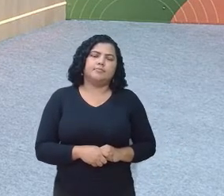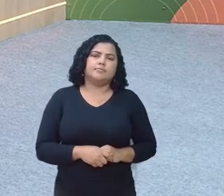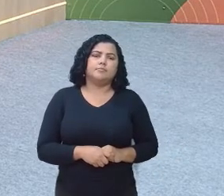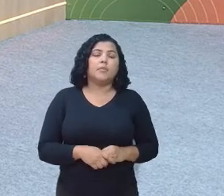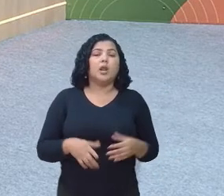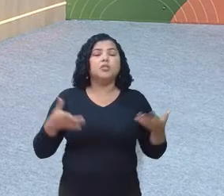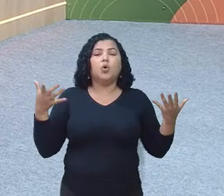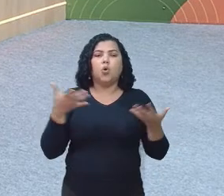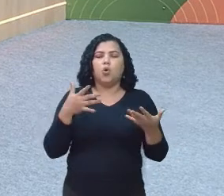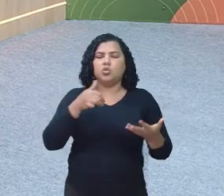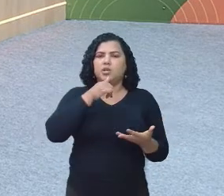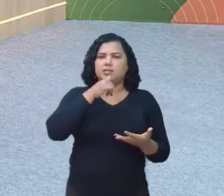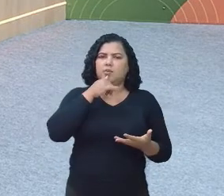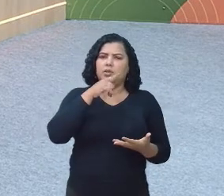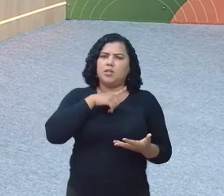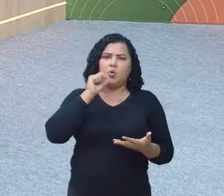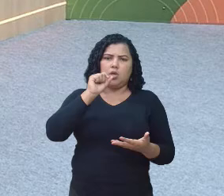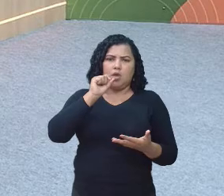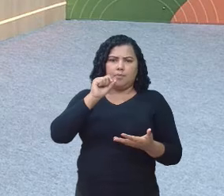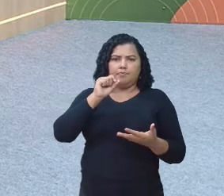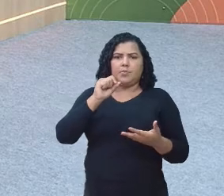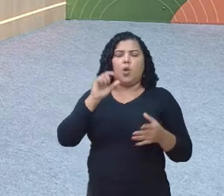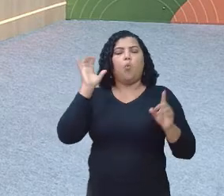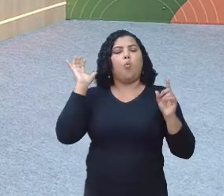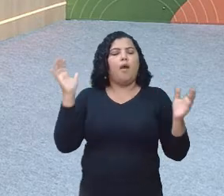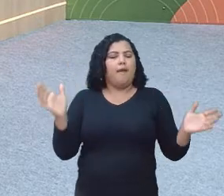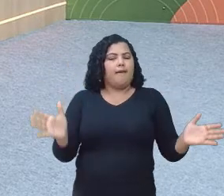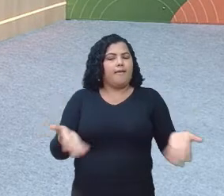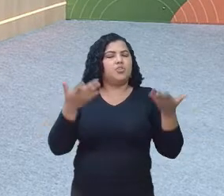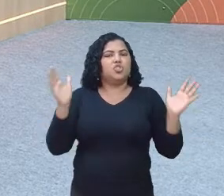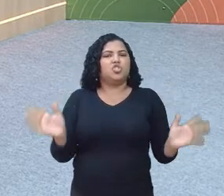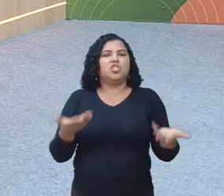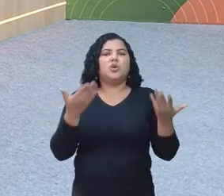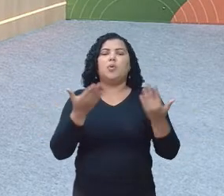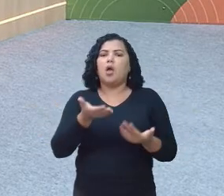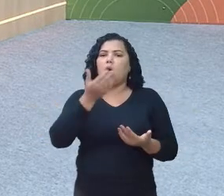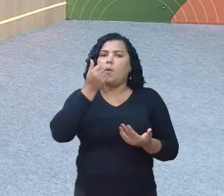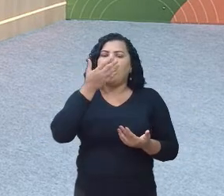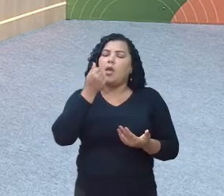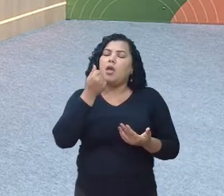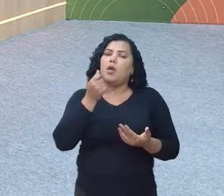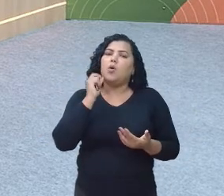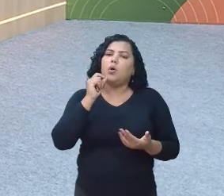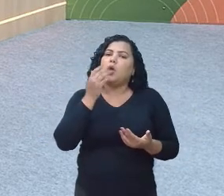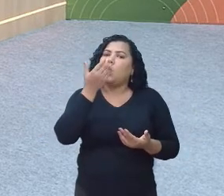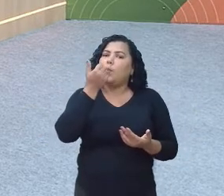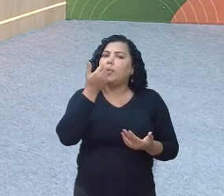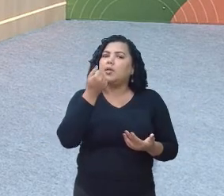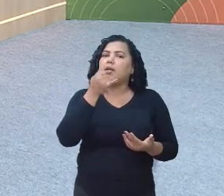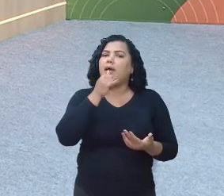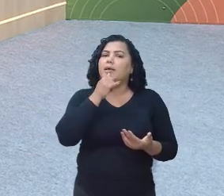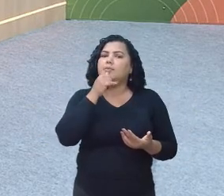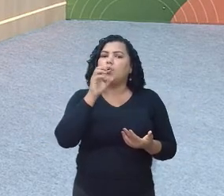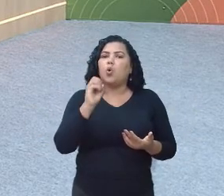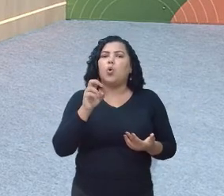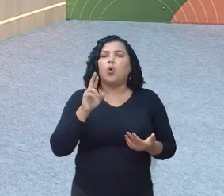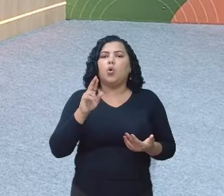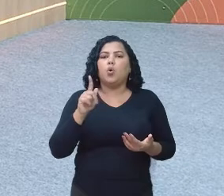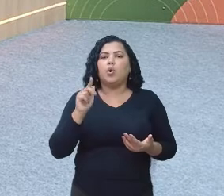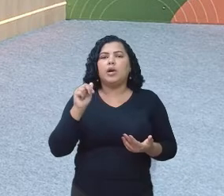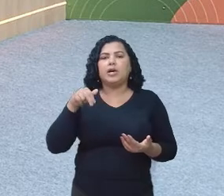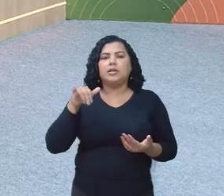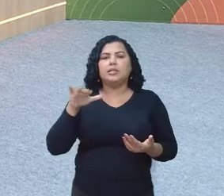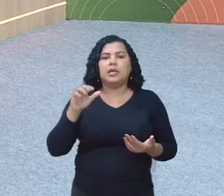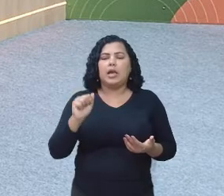uma crescente onda de consumo de alimentos orgânicos, por exemplo. Então, eu introduzo o assunto, eu digo, o assunto é esse e a minha linha